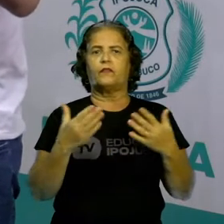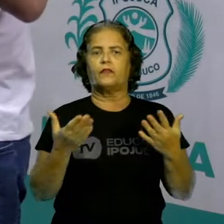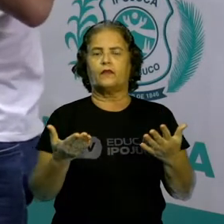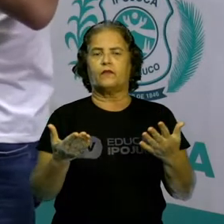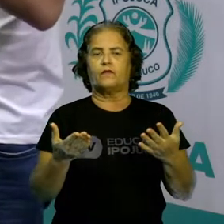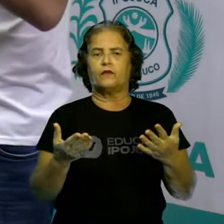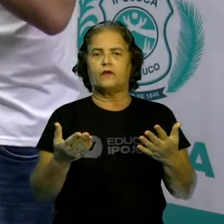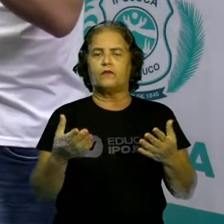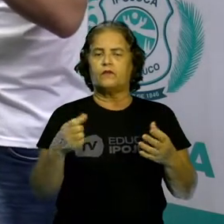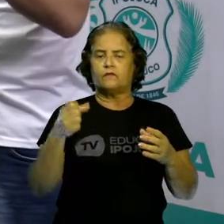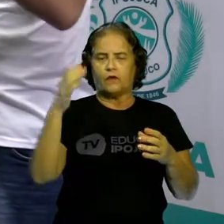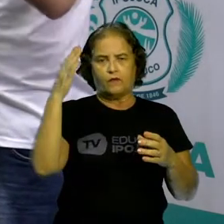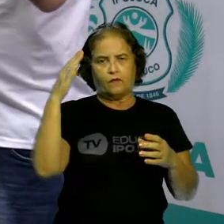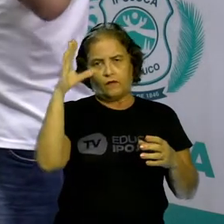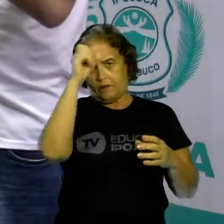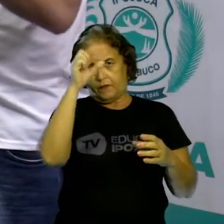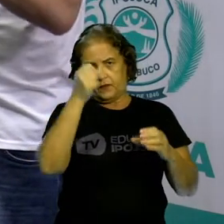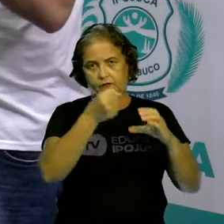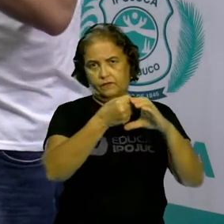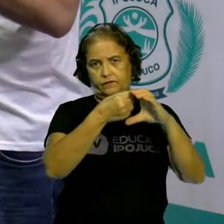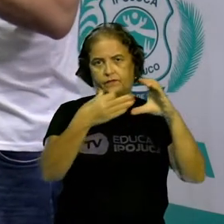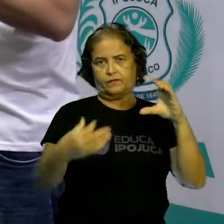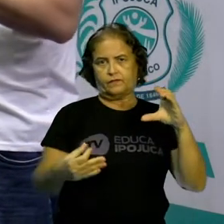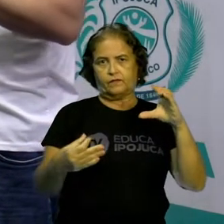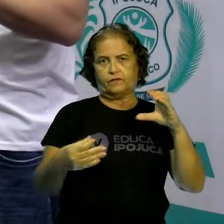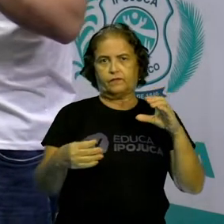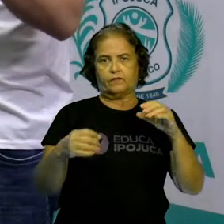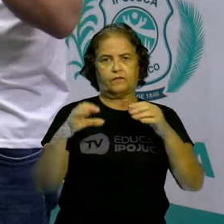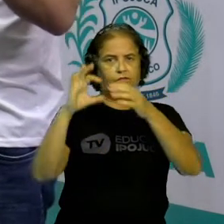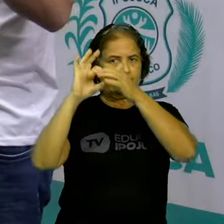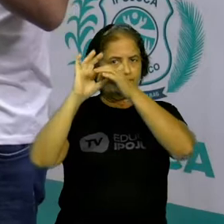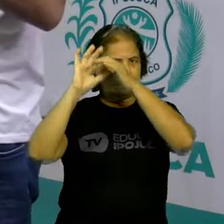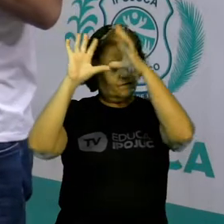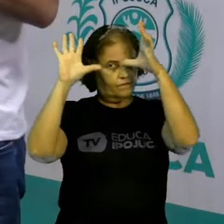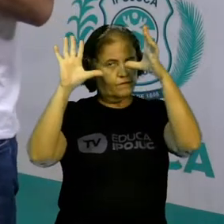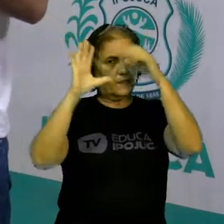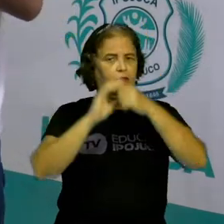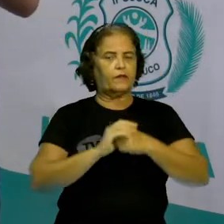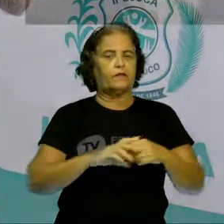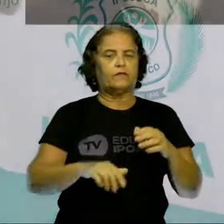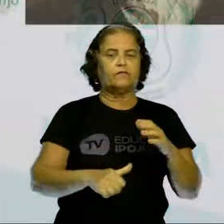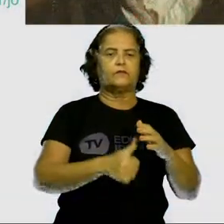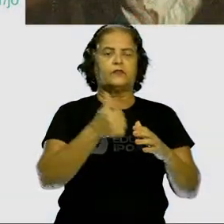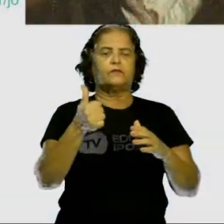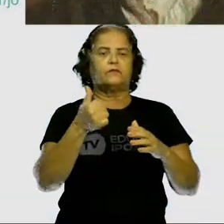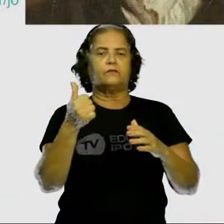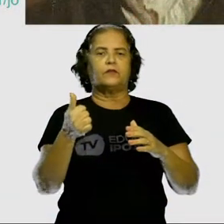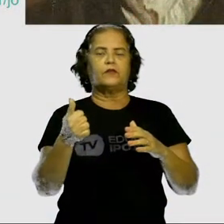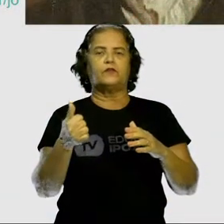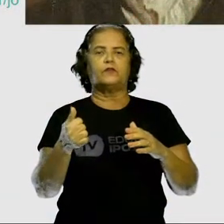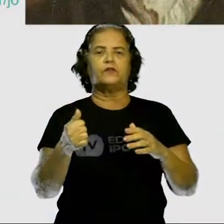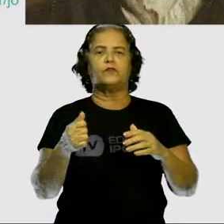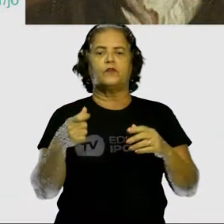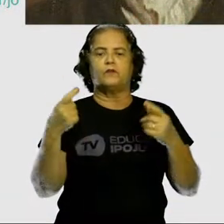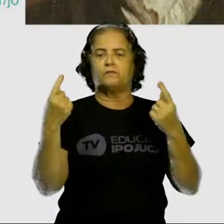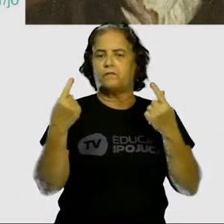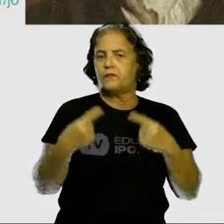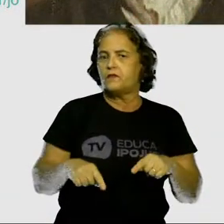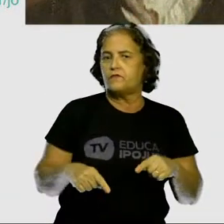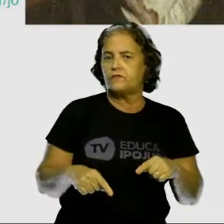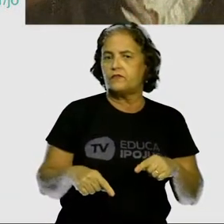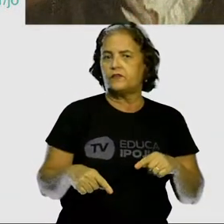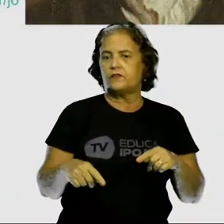quais eram as características do liberalismo. Primeiro, defendia a propriedade privada. Então, todas